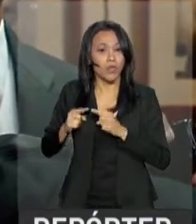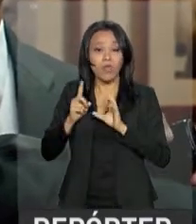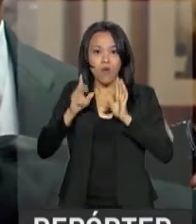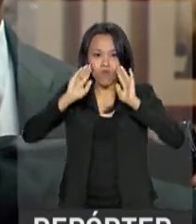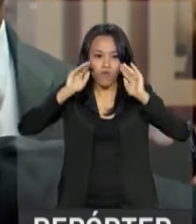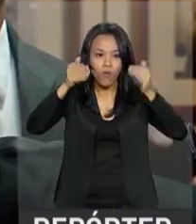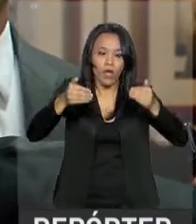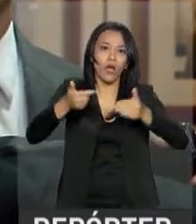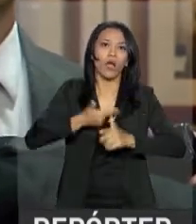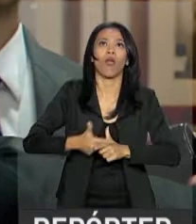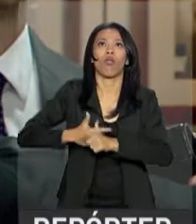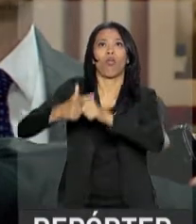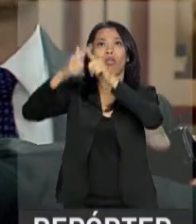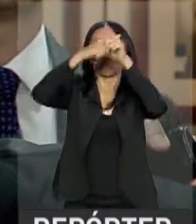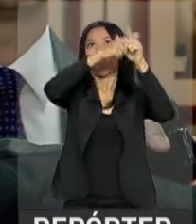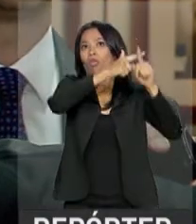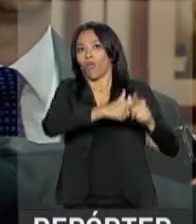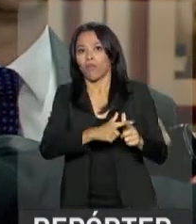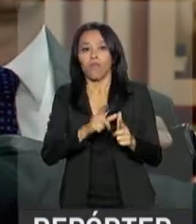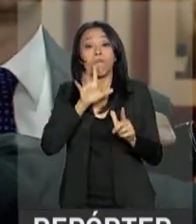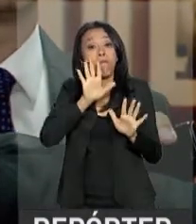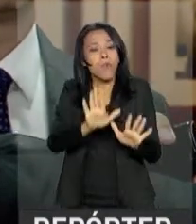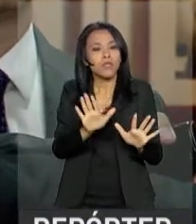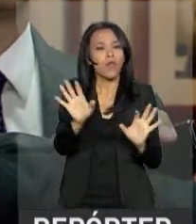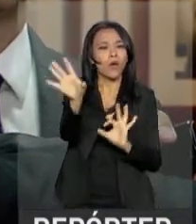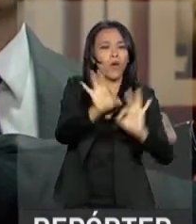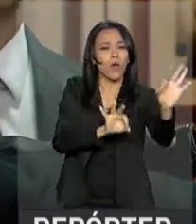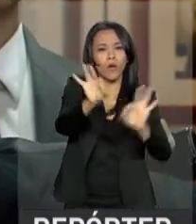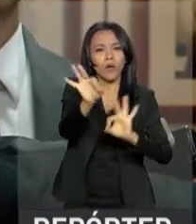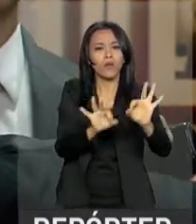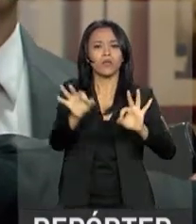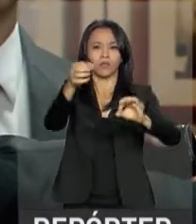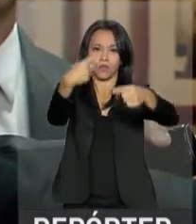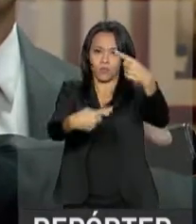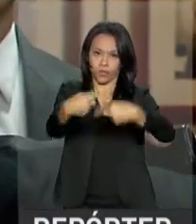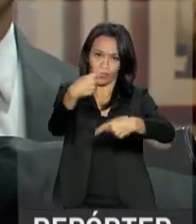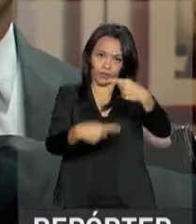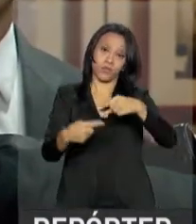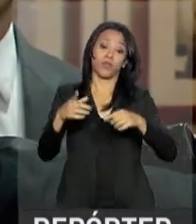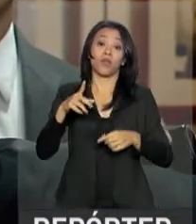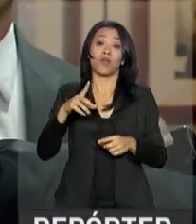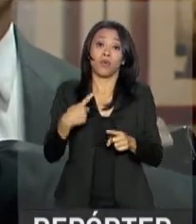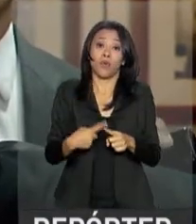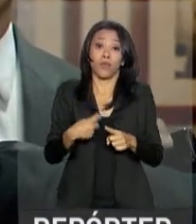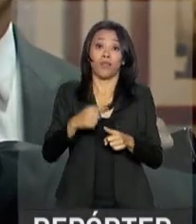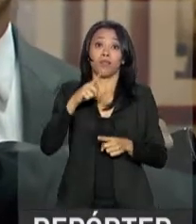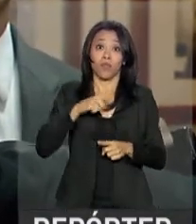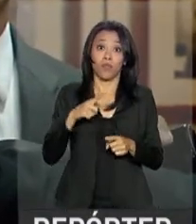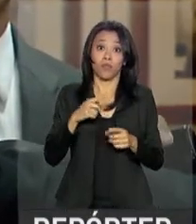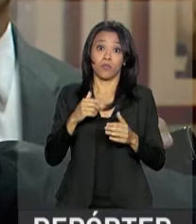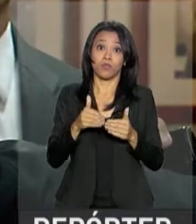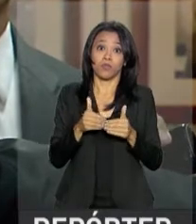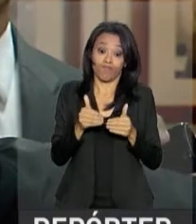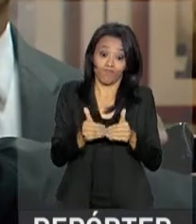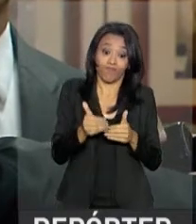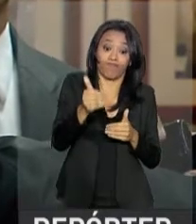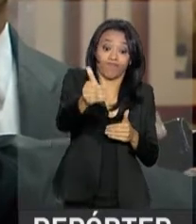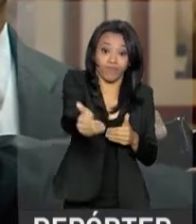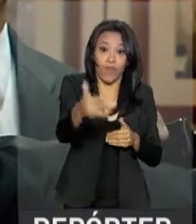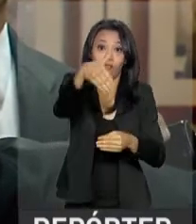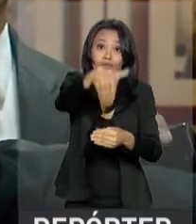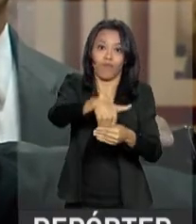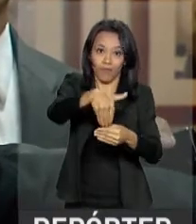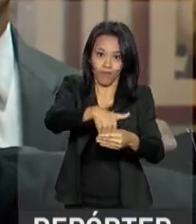mas na conjuntura política o que nós temos aí um período à frente de eleições